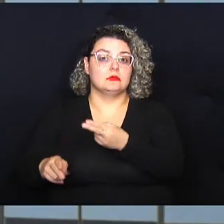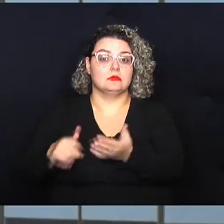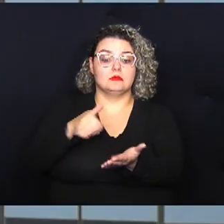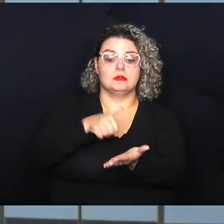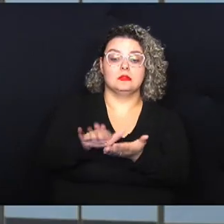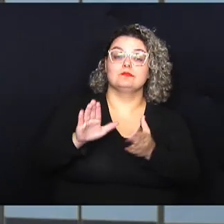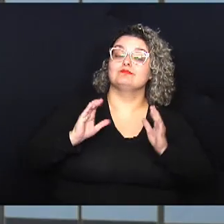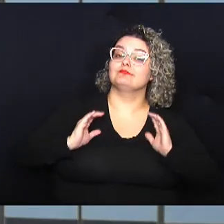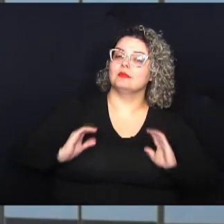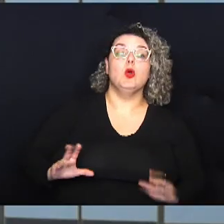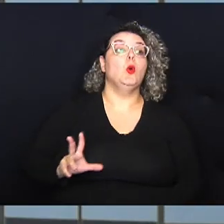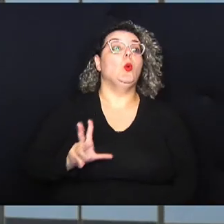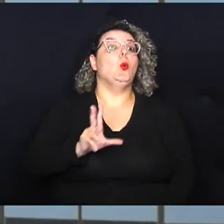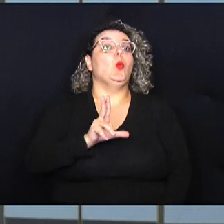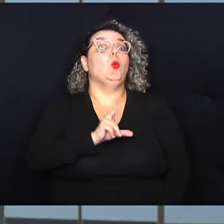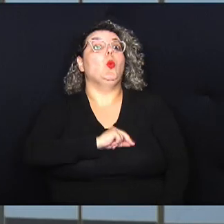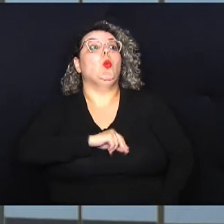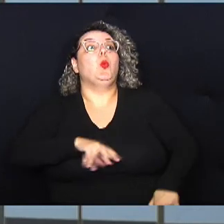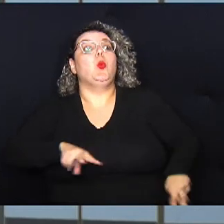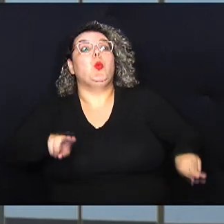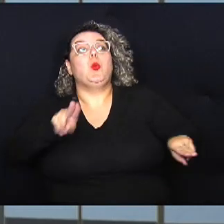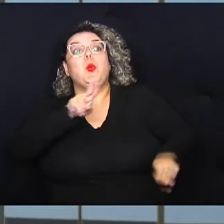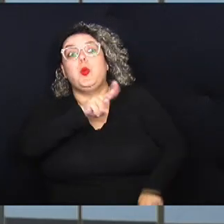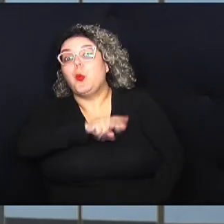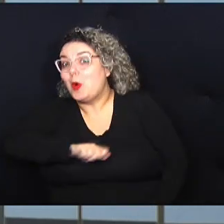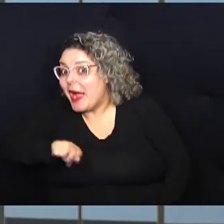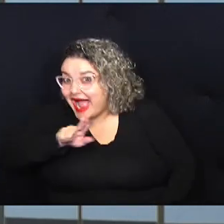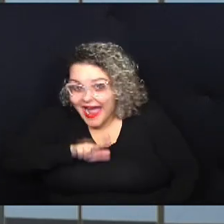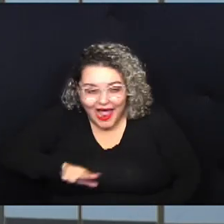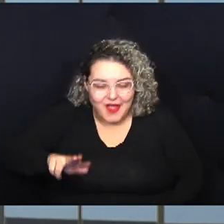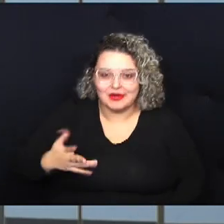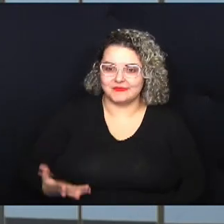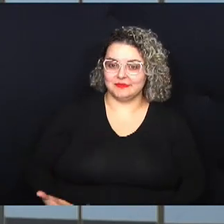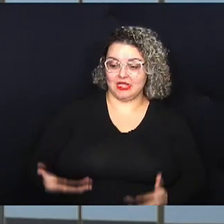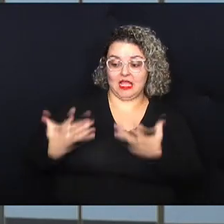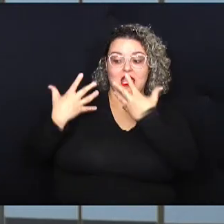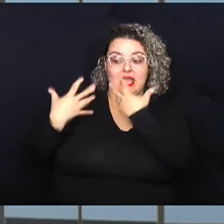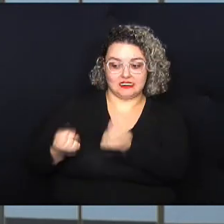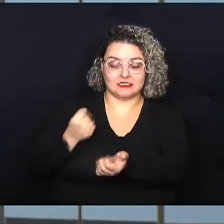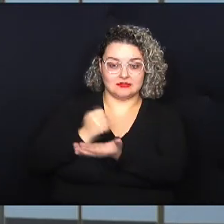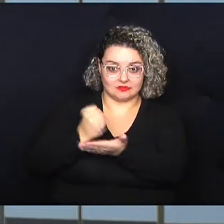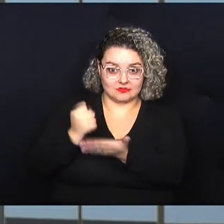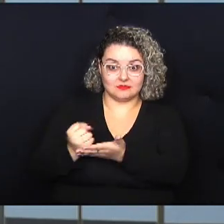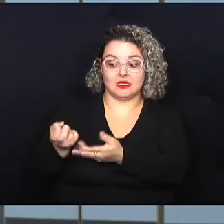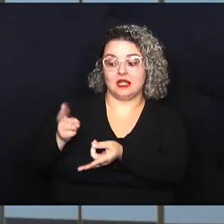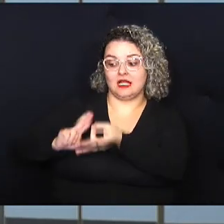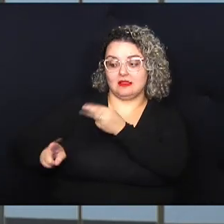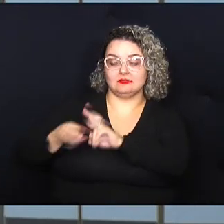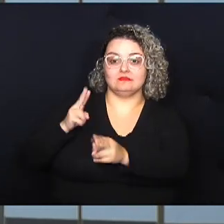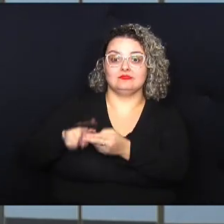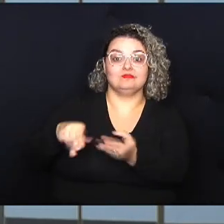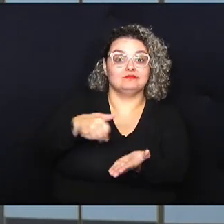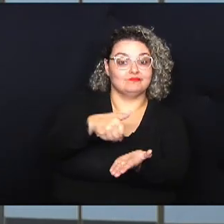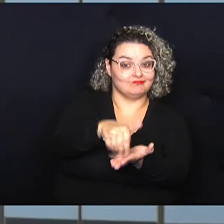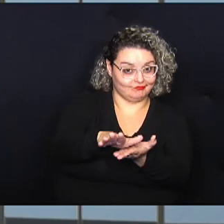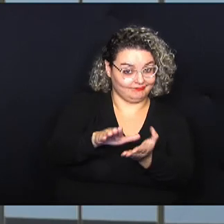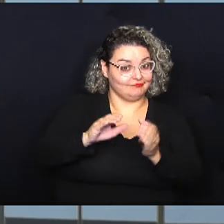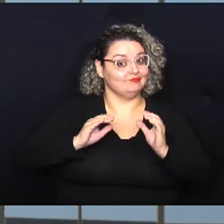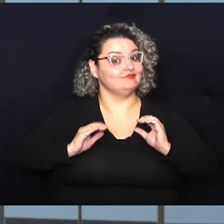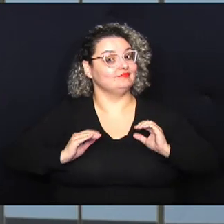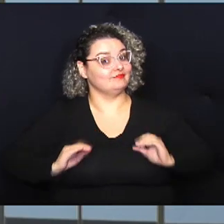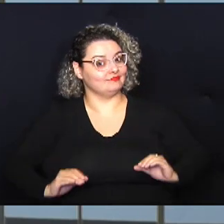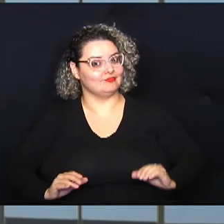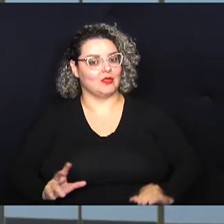comportamento. Uau! Repete de novo. Admitimos pela habilidade e demitimos pelo